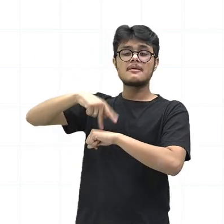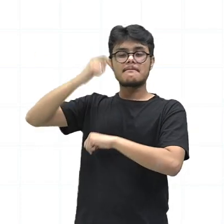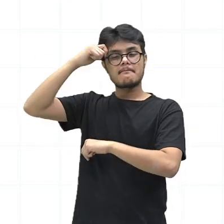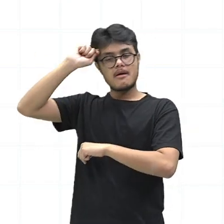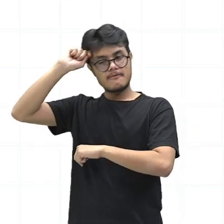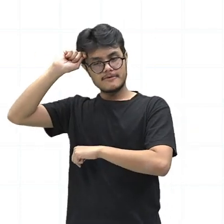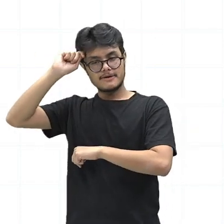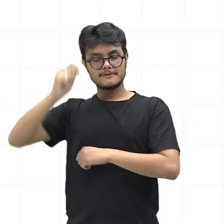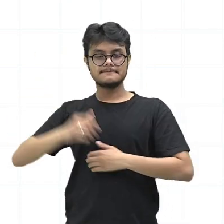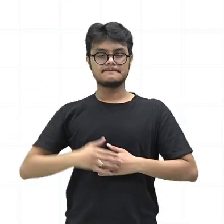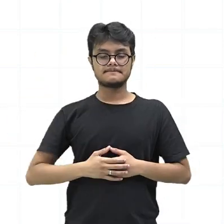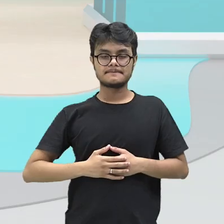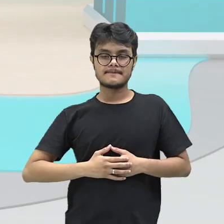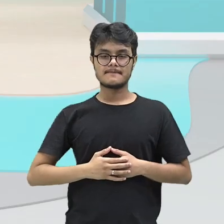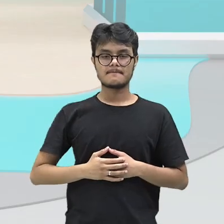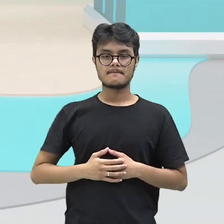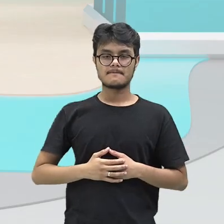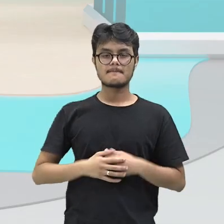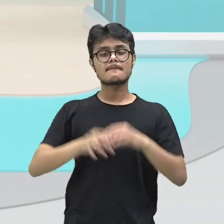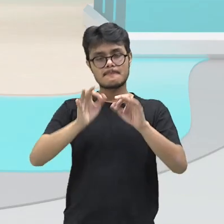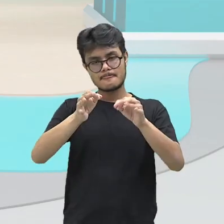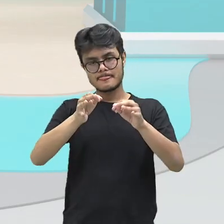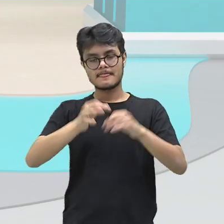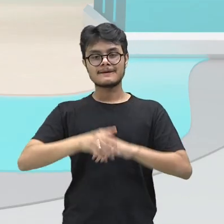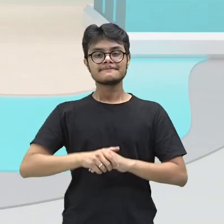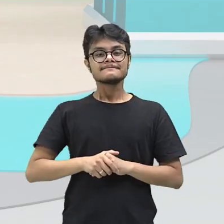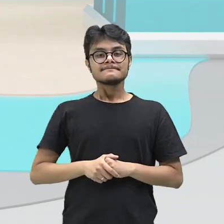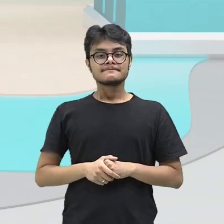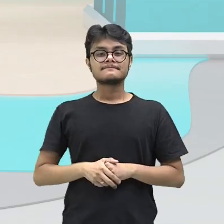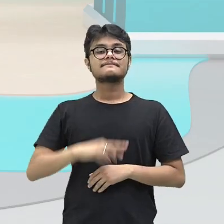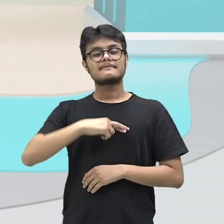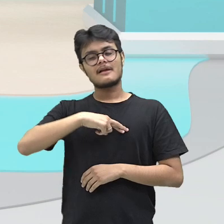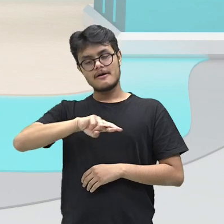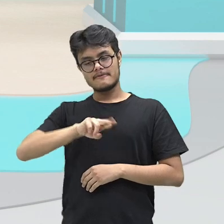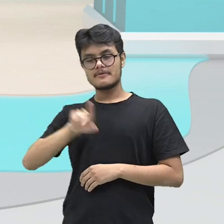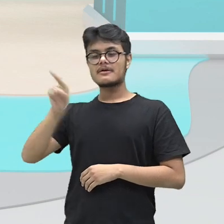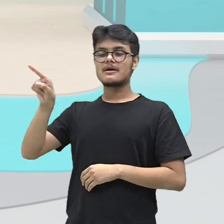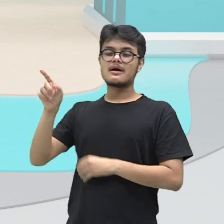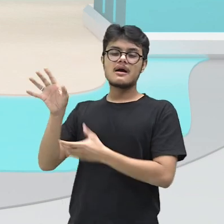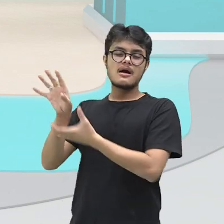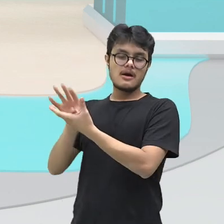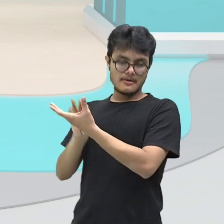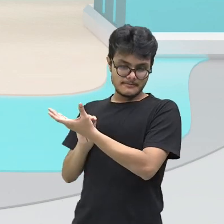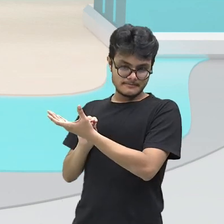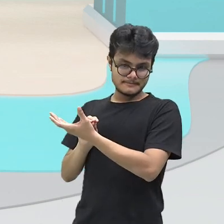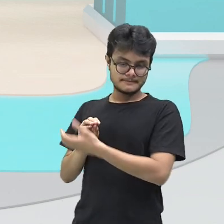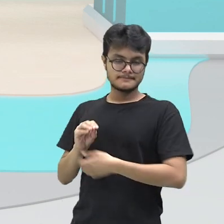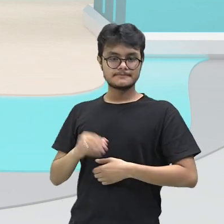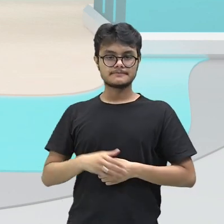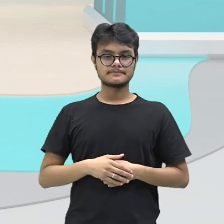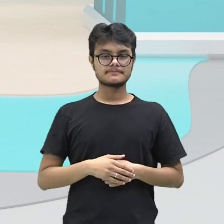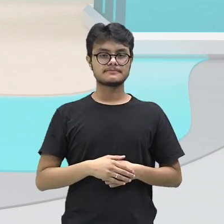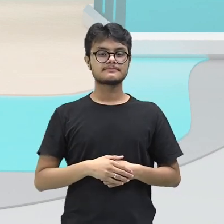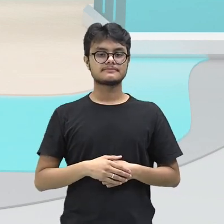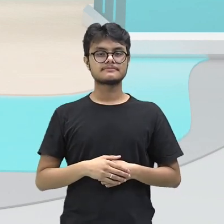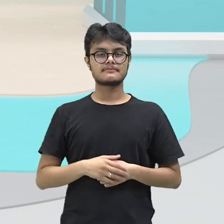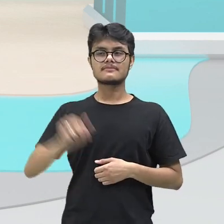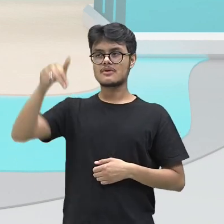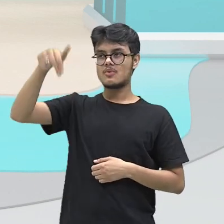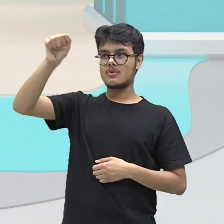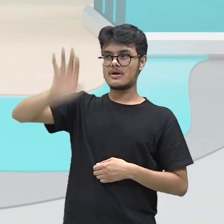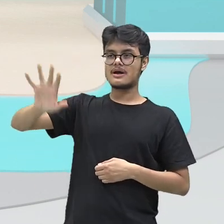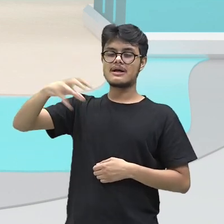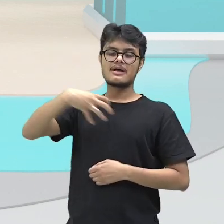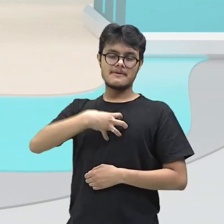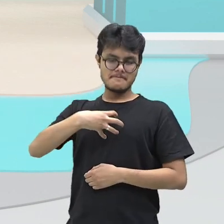cultura africana, da religião africana. A gente está falando aí do carnaval na Bahia, a gente sabe que a Bahia é